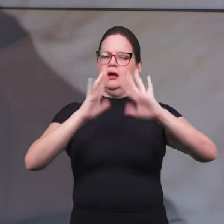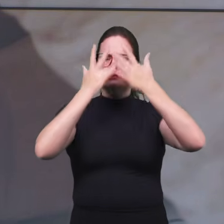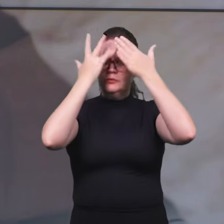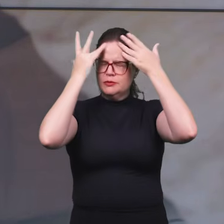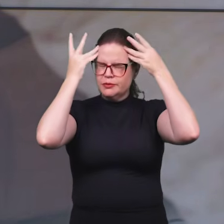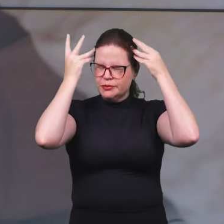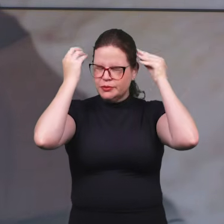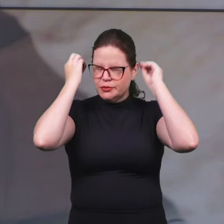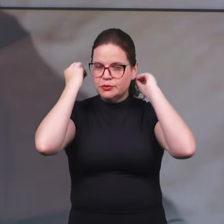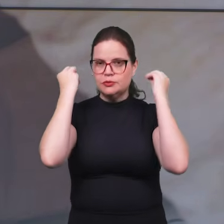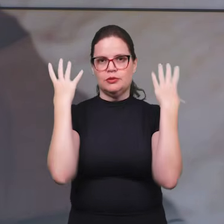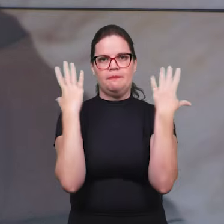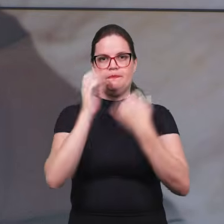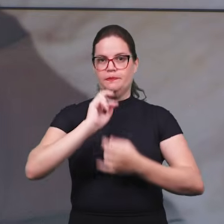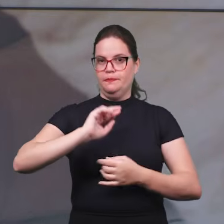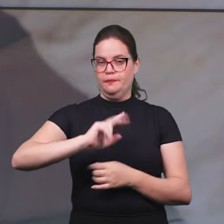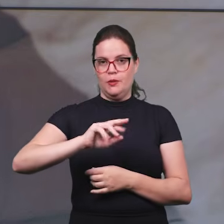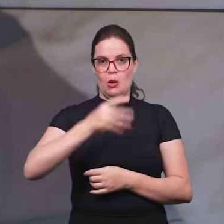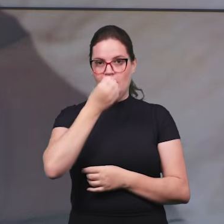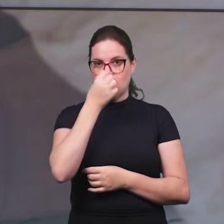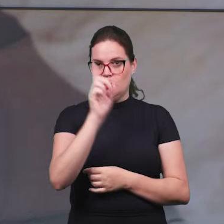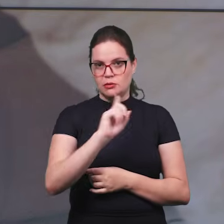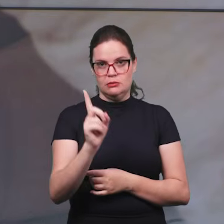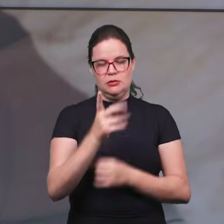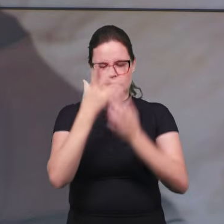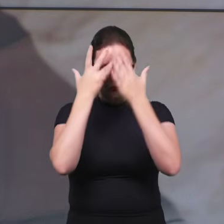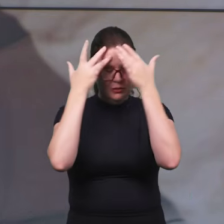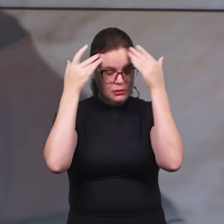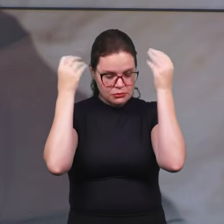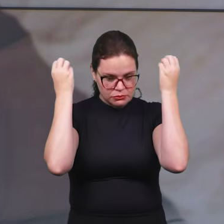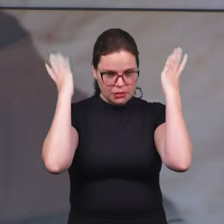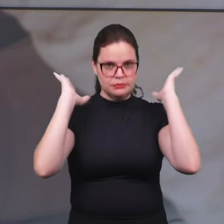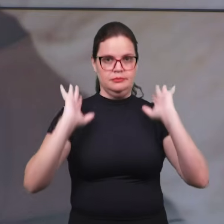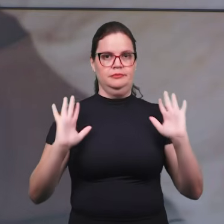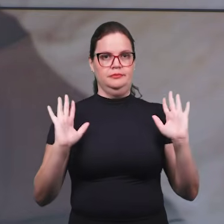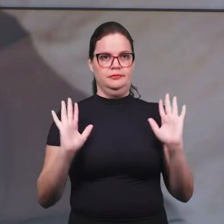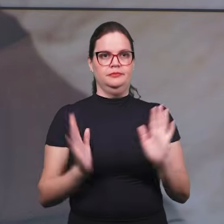quer recuperar o ritmo de estudos, não vai ser bom. Tudo bem?